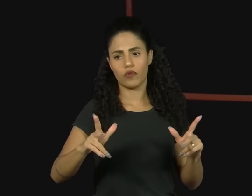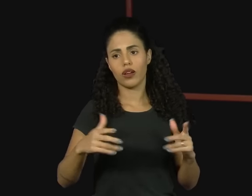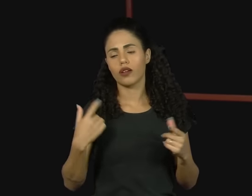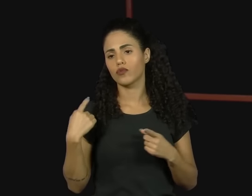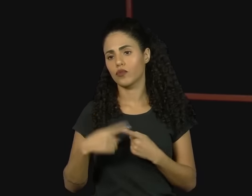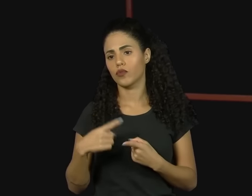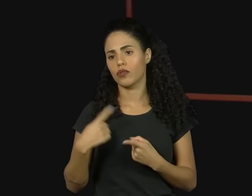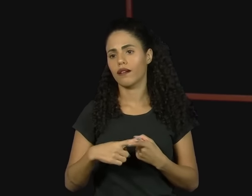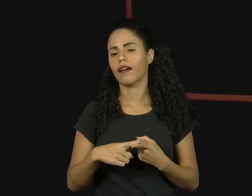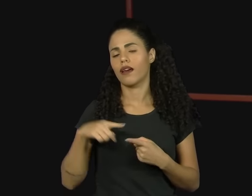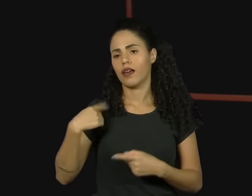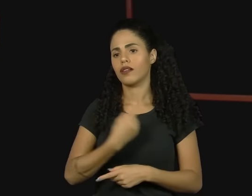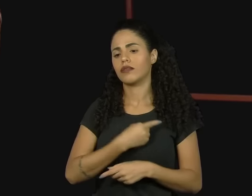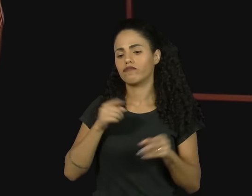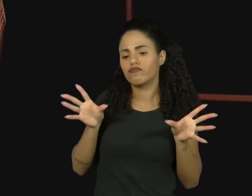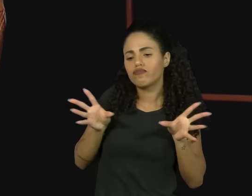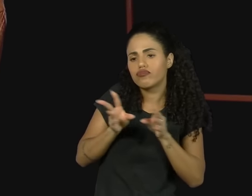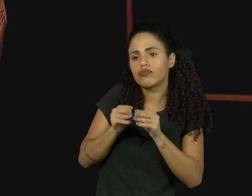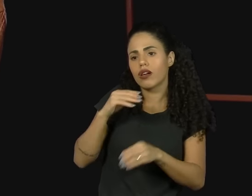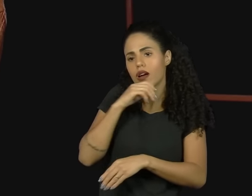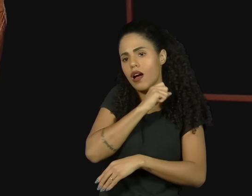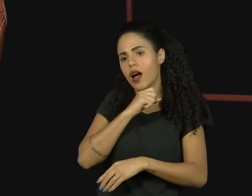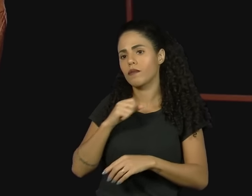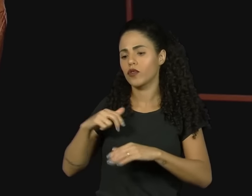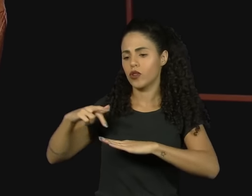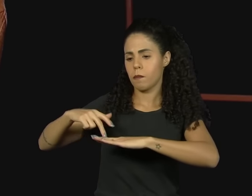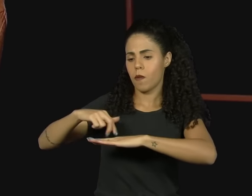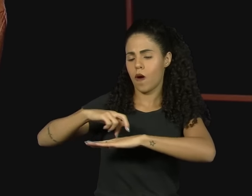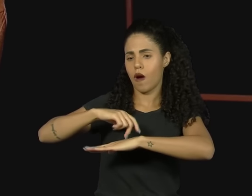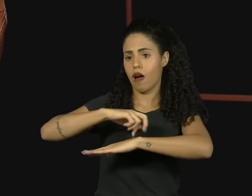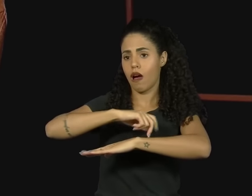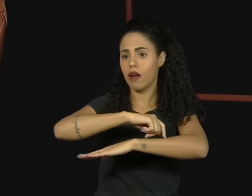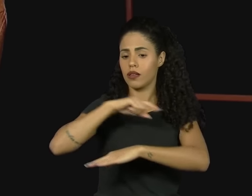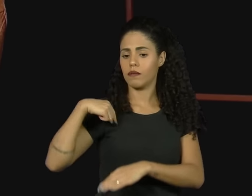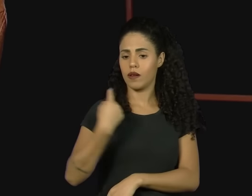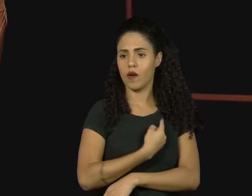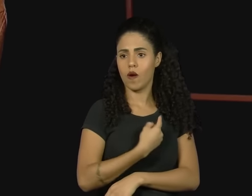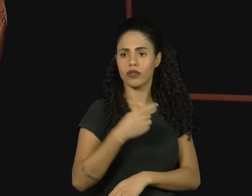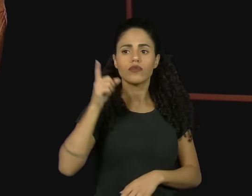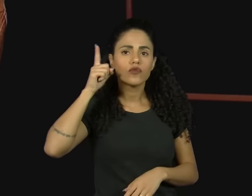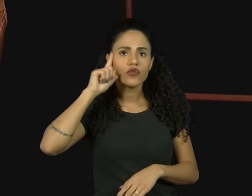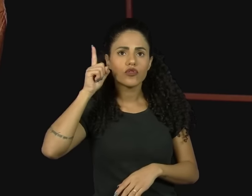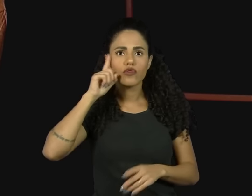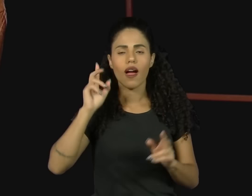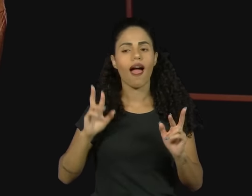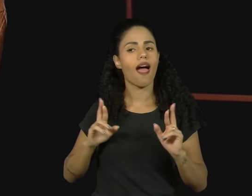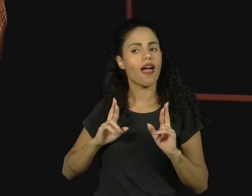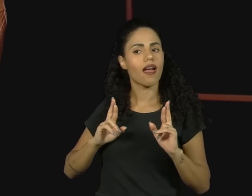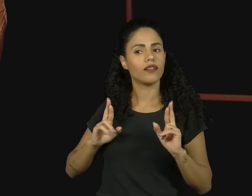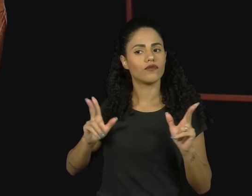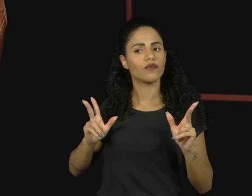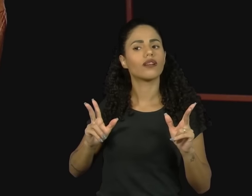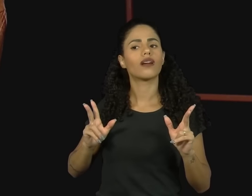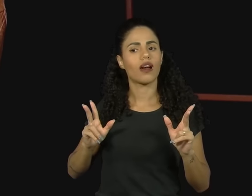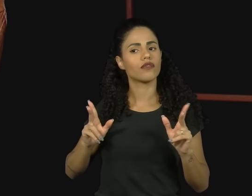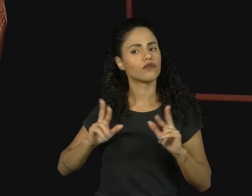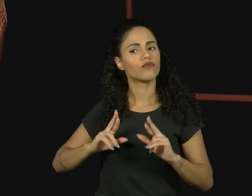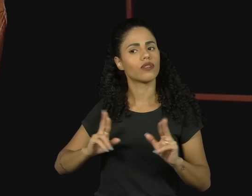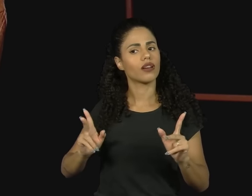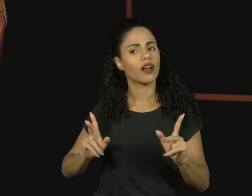sabe, a simplificação da moda para a gente no dia a dia é uma